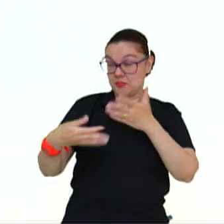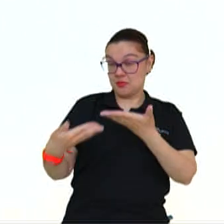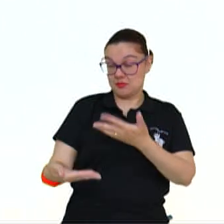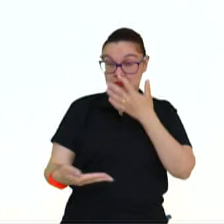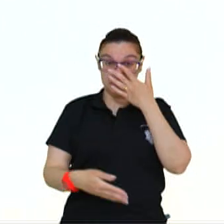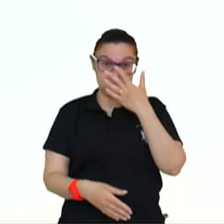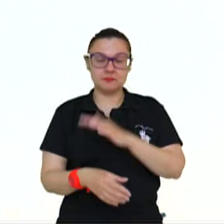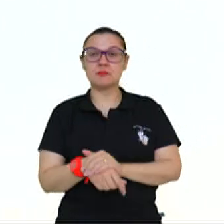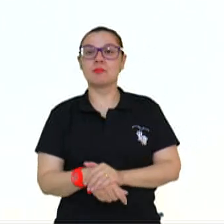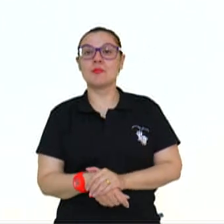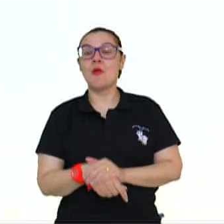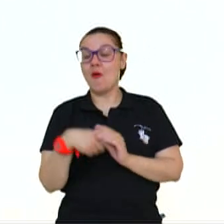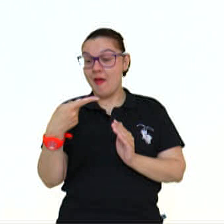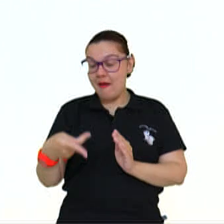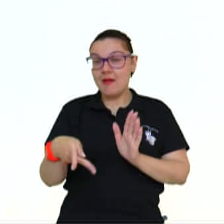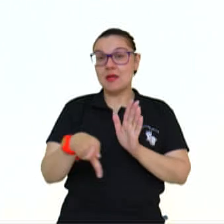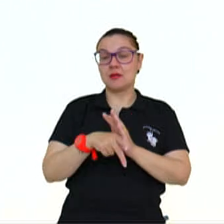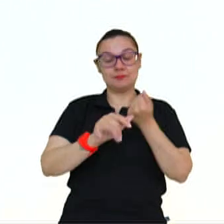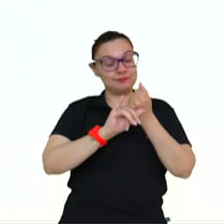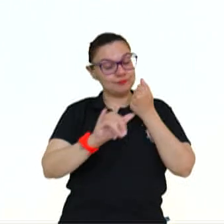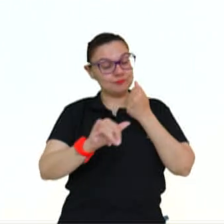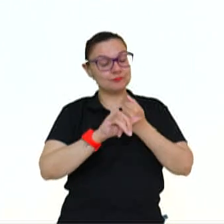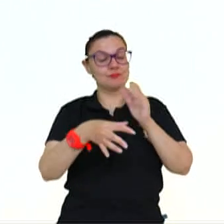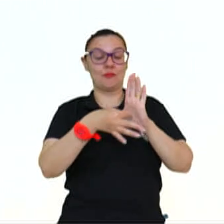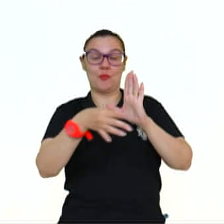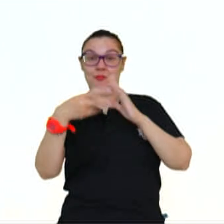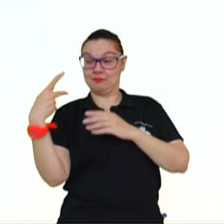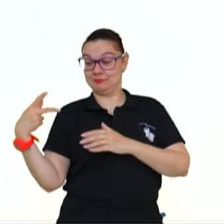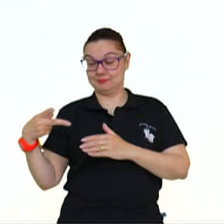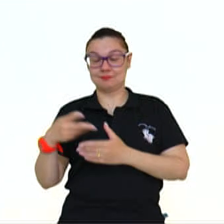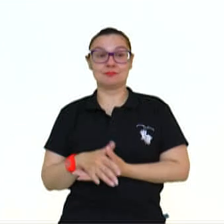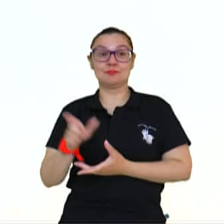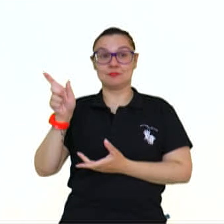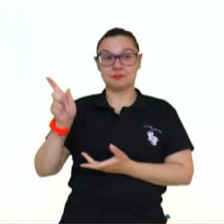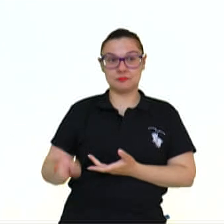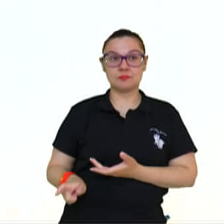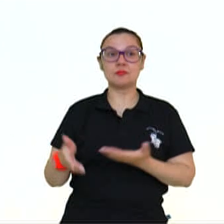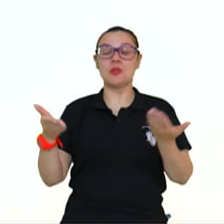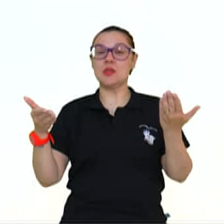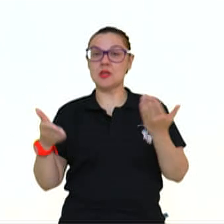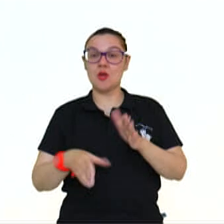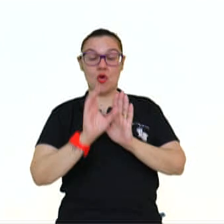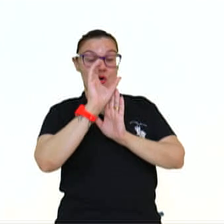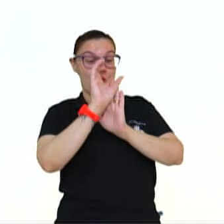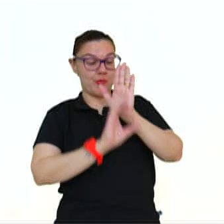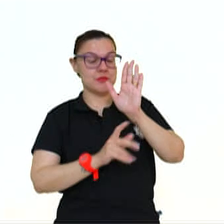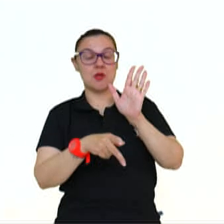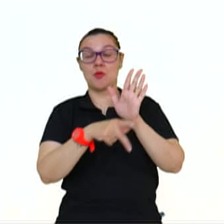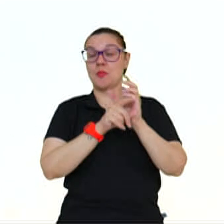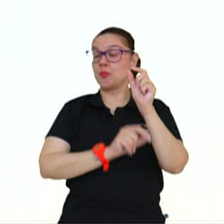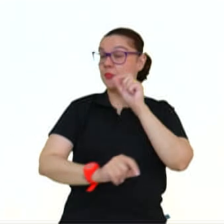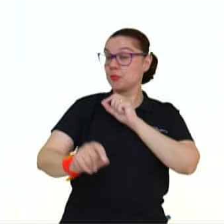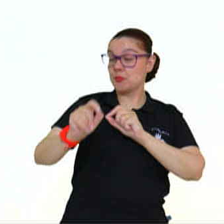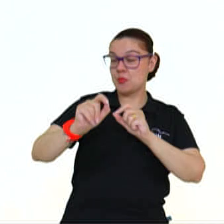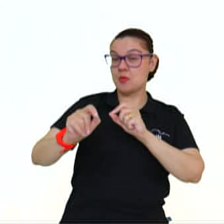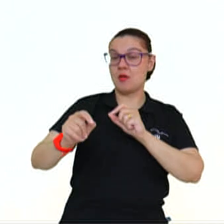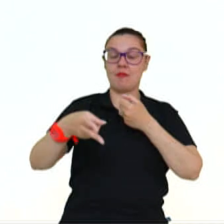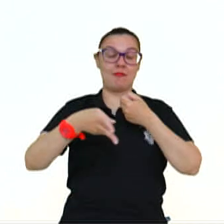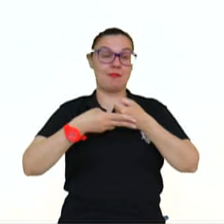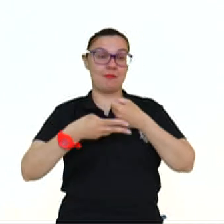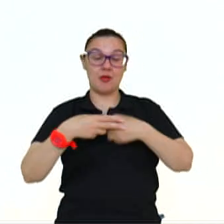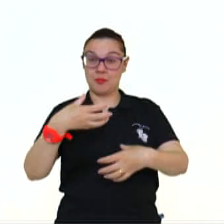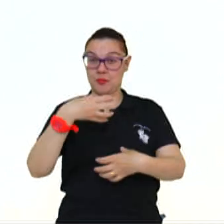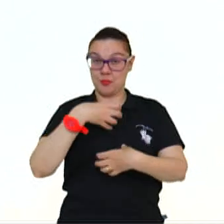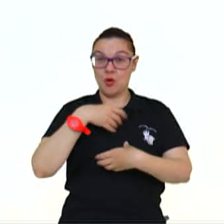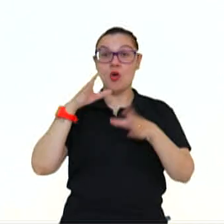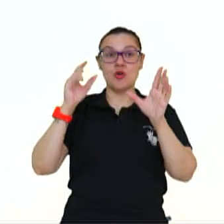é uma crônica jornalística, traz a opinião dele. Vamos conceituar os modos do verbo agora, meus amigos. Nós